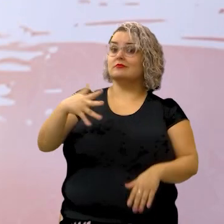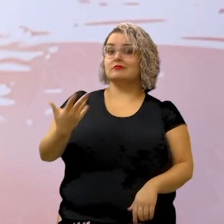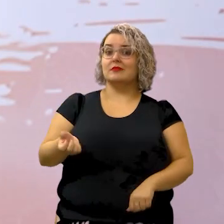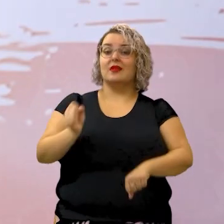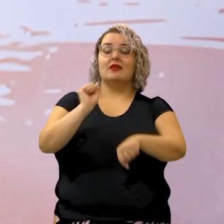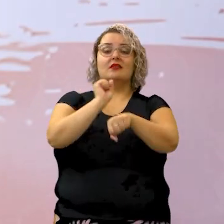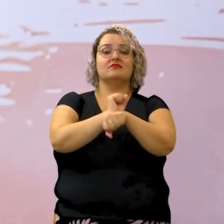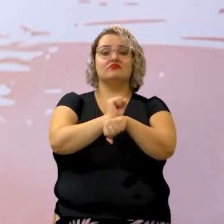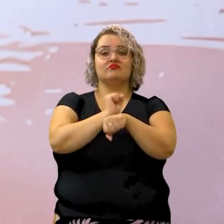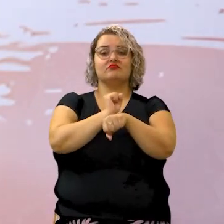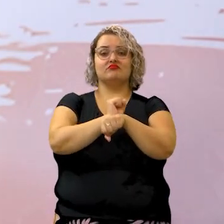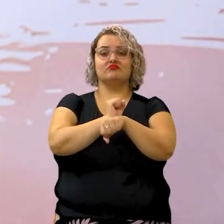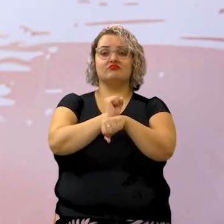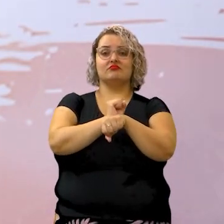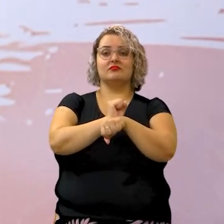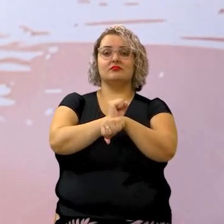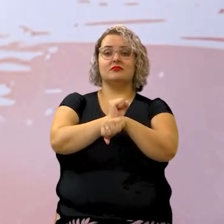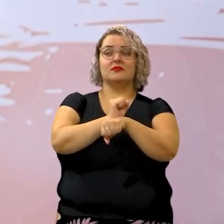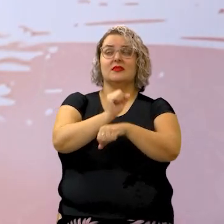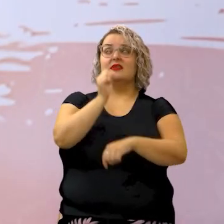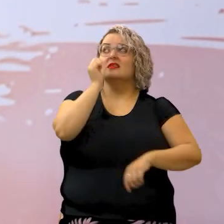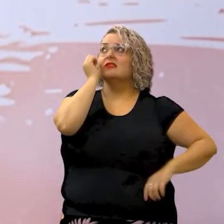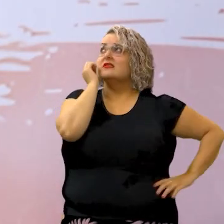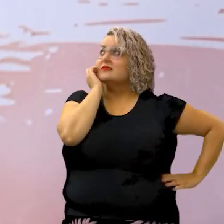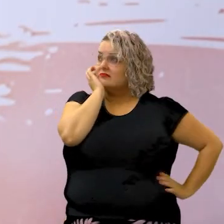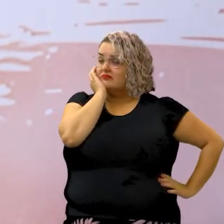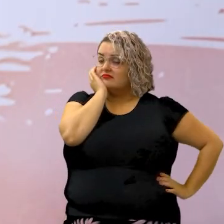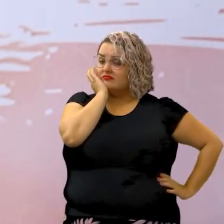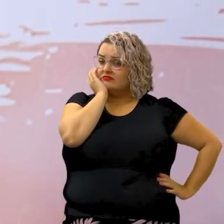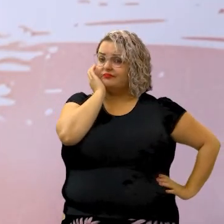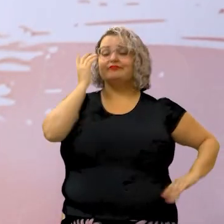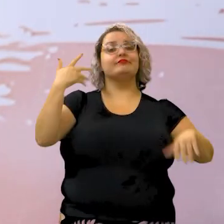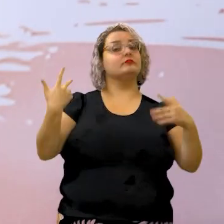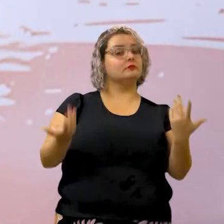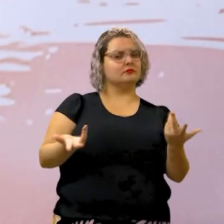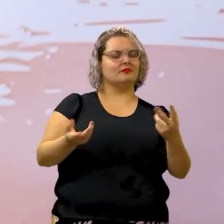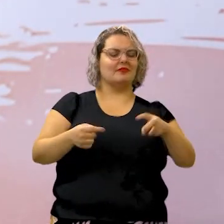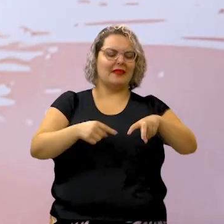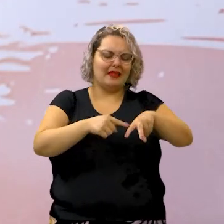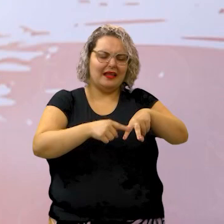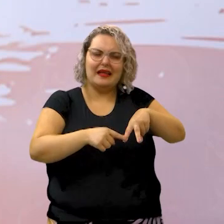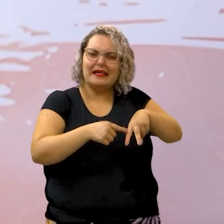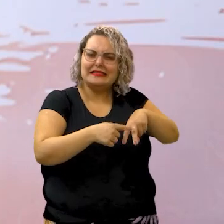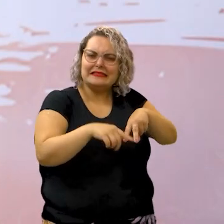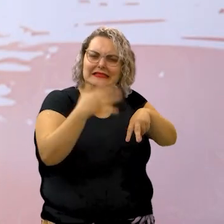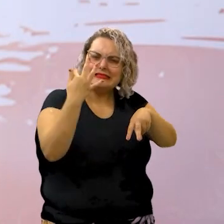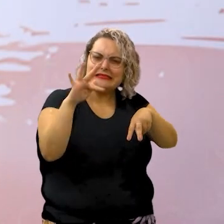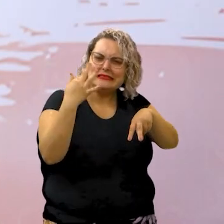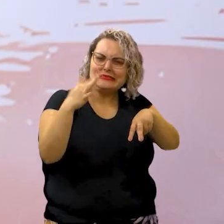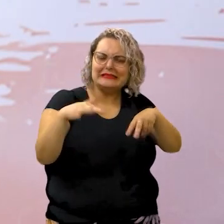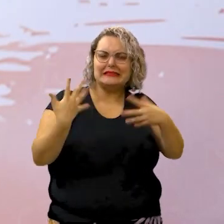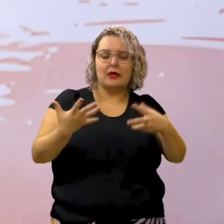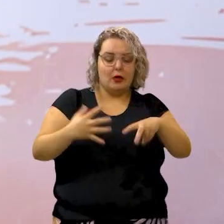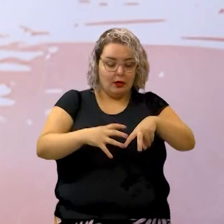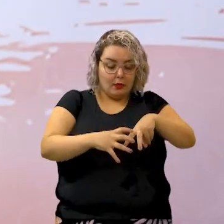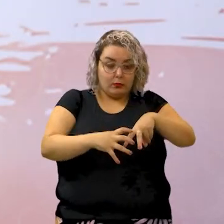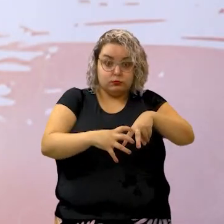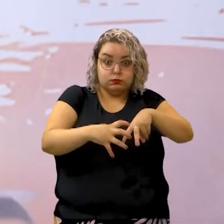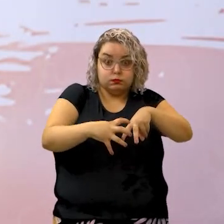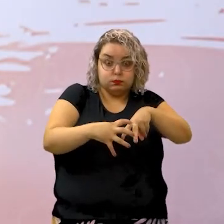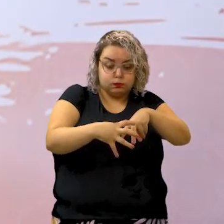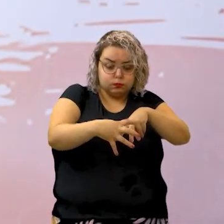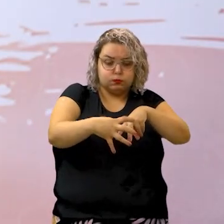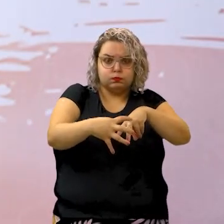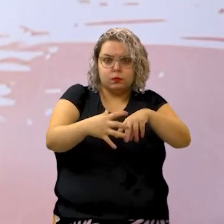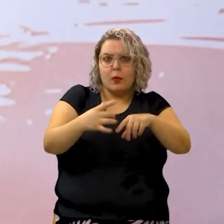tempo parado, né? Algumas coisas acontecem com o nosso corpo, as pernas começam a doer, a inchar. Agora,